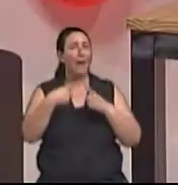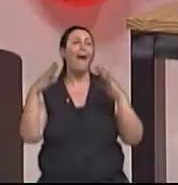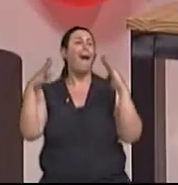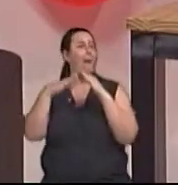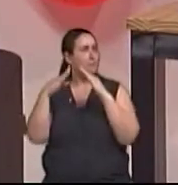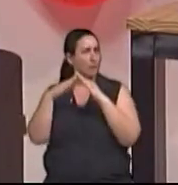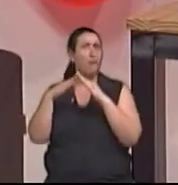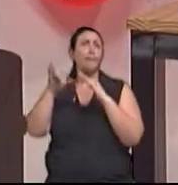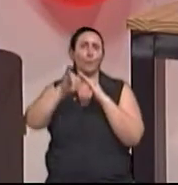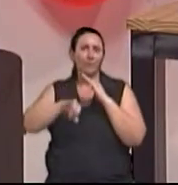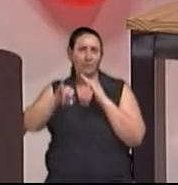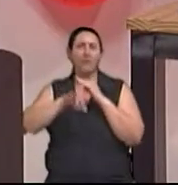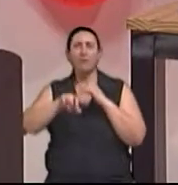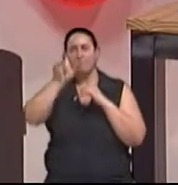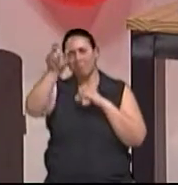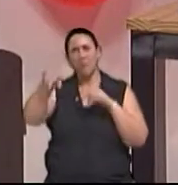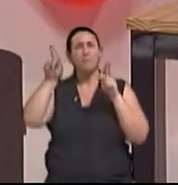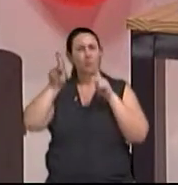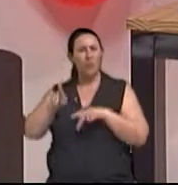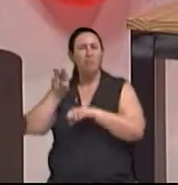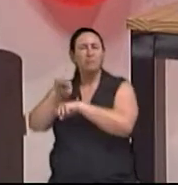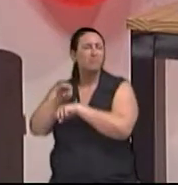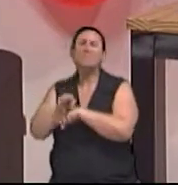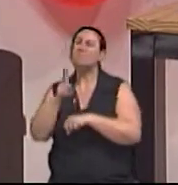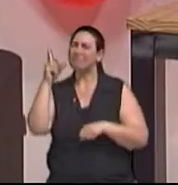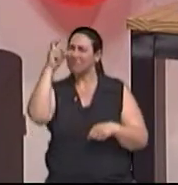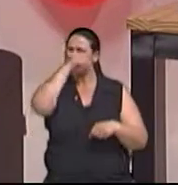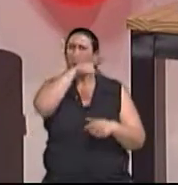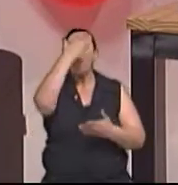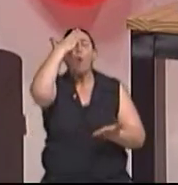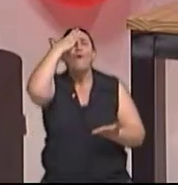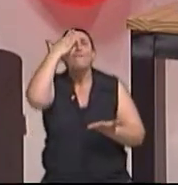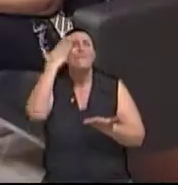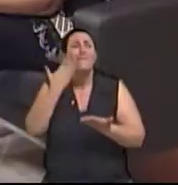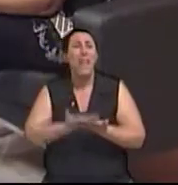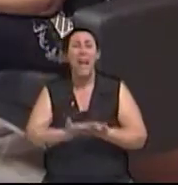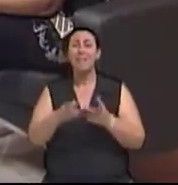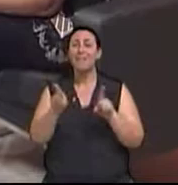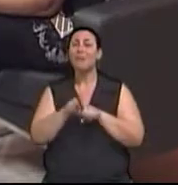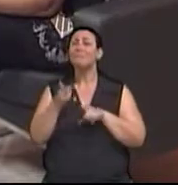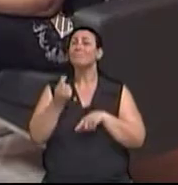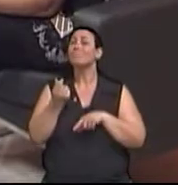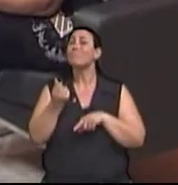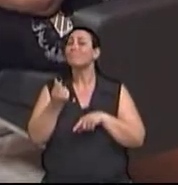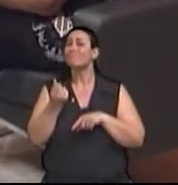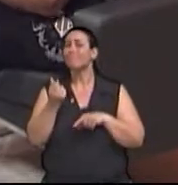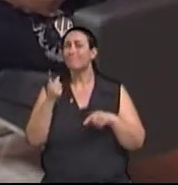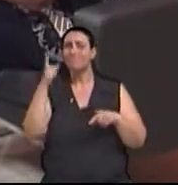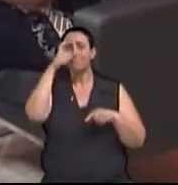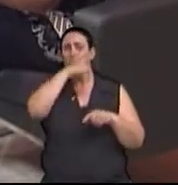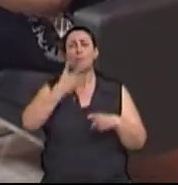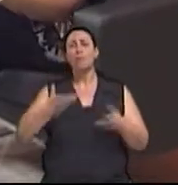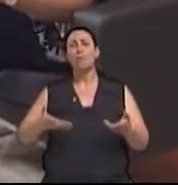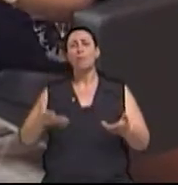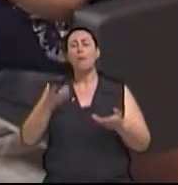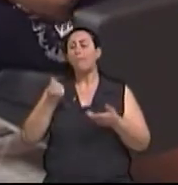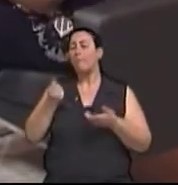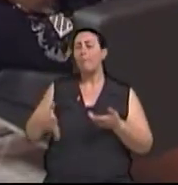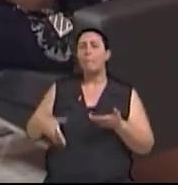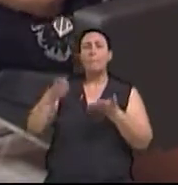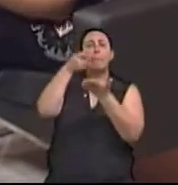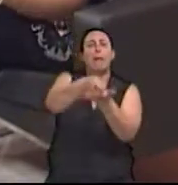algo assim bastante raro e difícil você ter a confiança financeiramente pra maioria é inviável botar home care